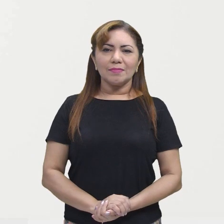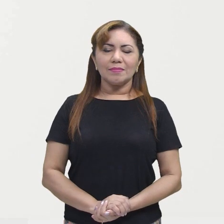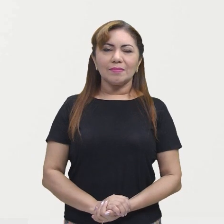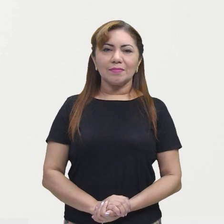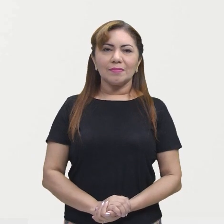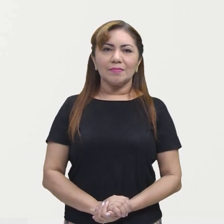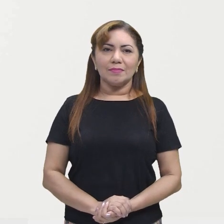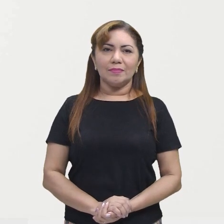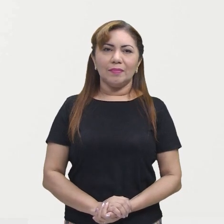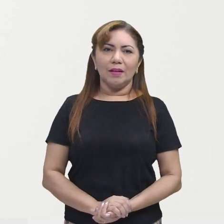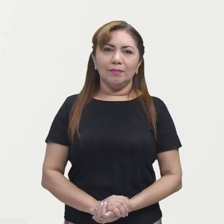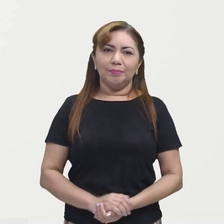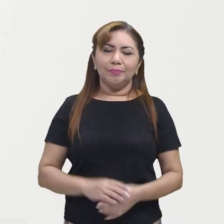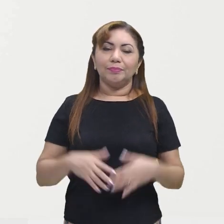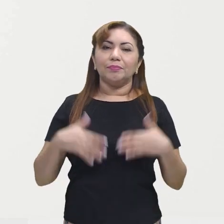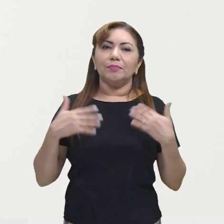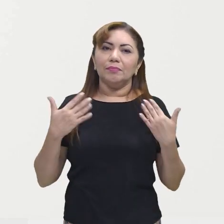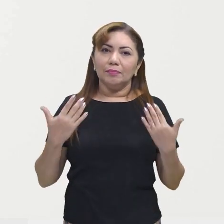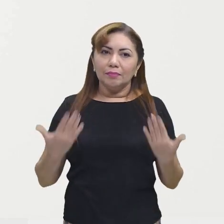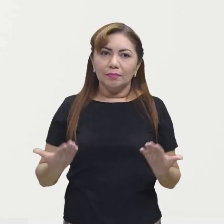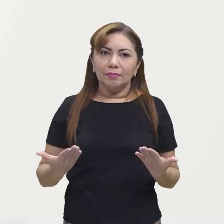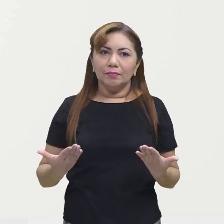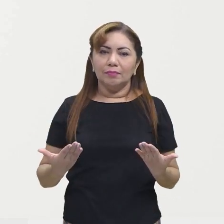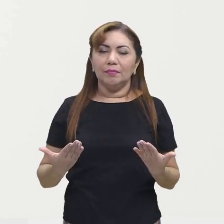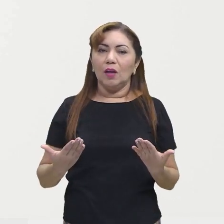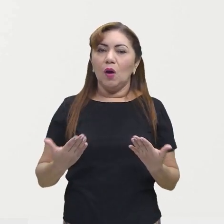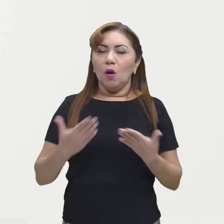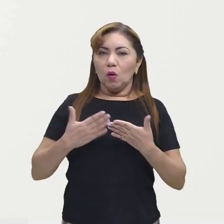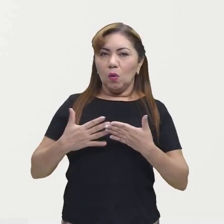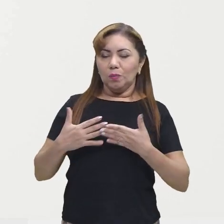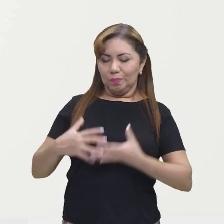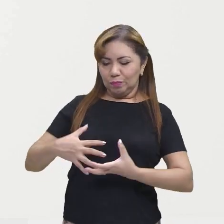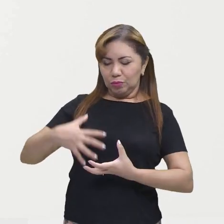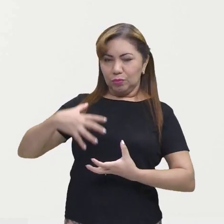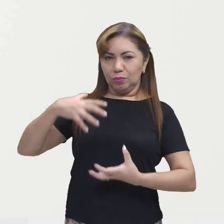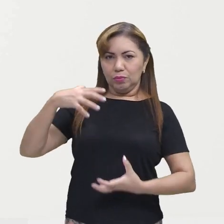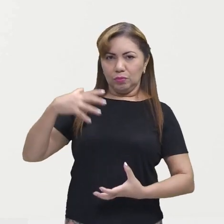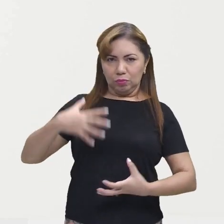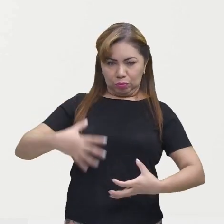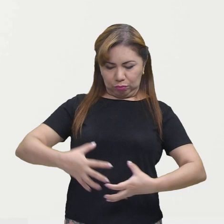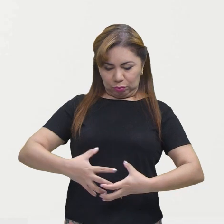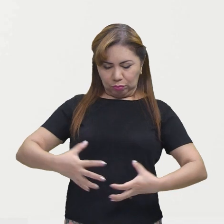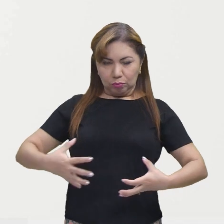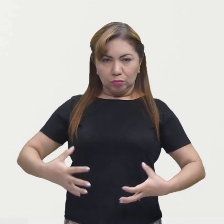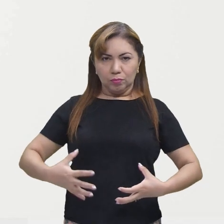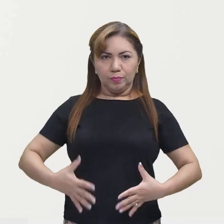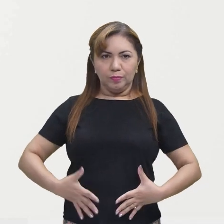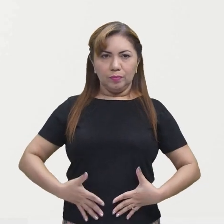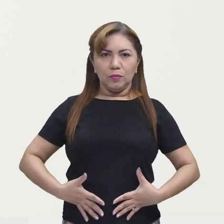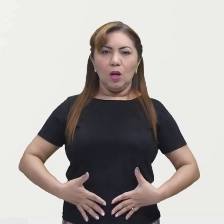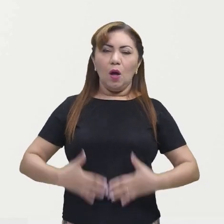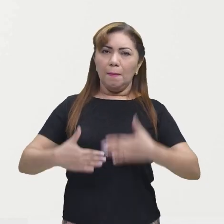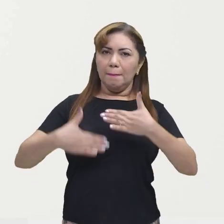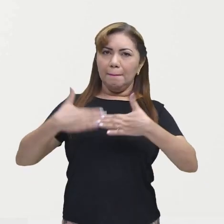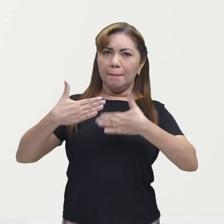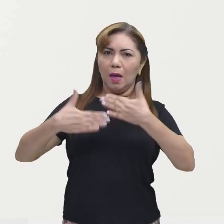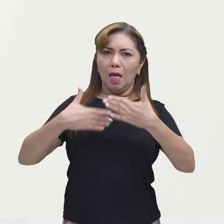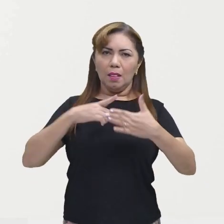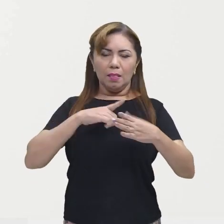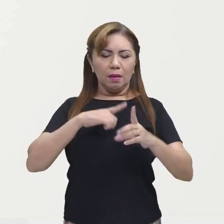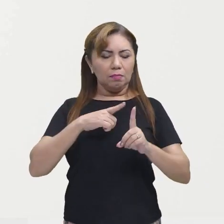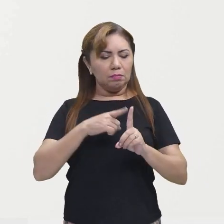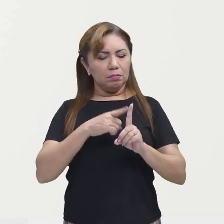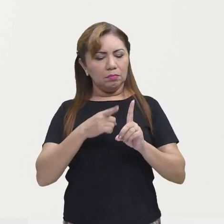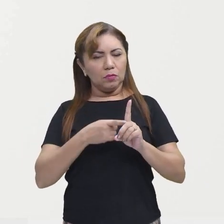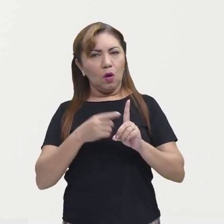Com a maturidade dos órgãos sexuais, é possível ocorrer a fecundação do óvulo pelos espermatozoides